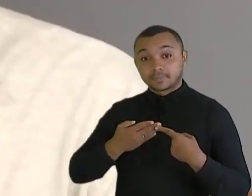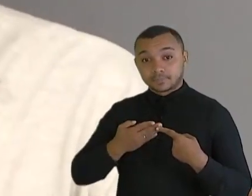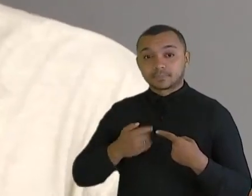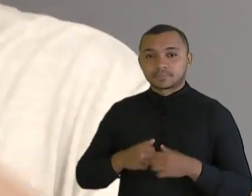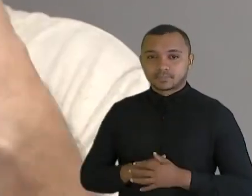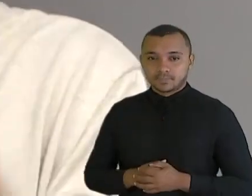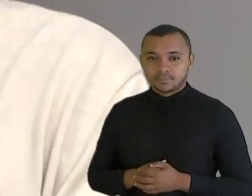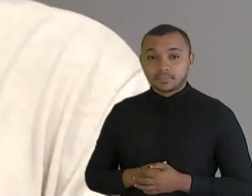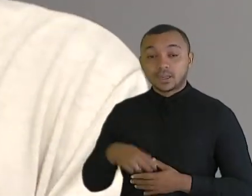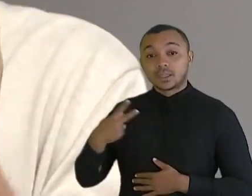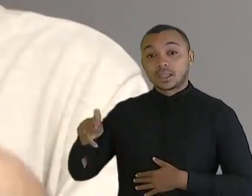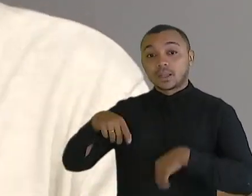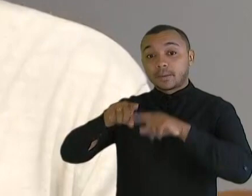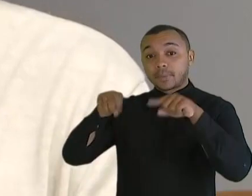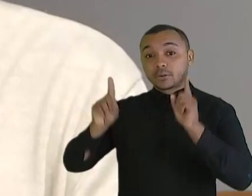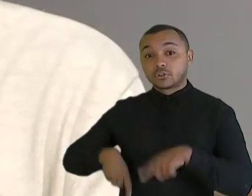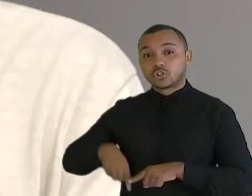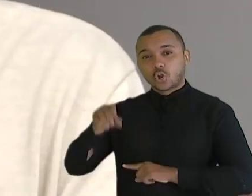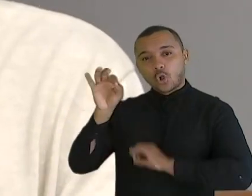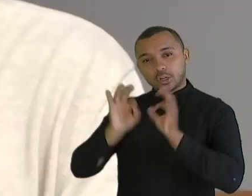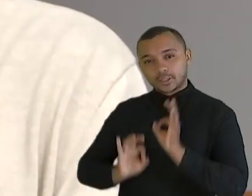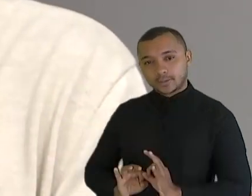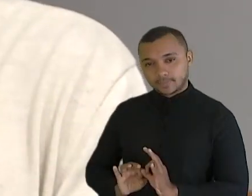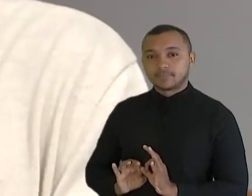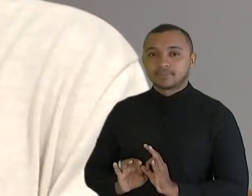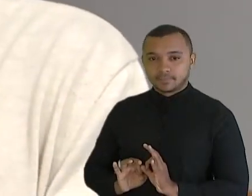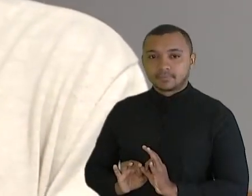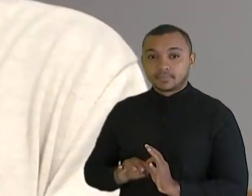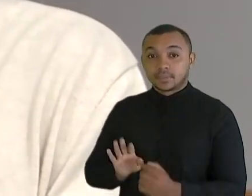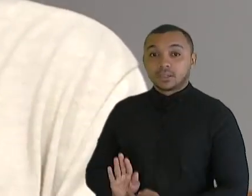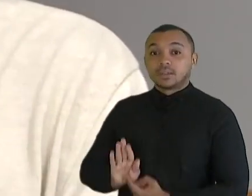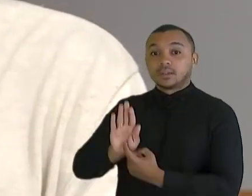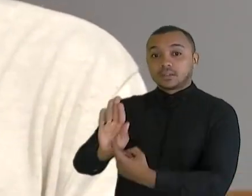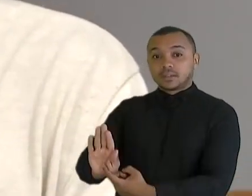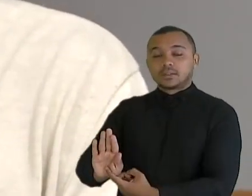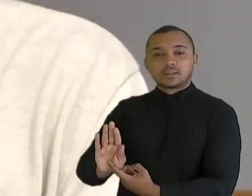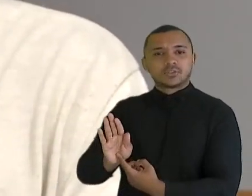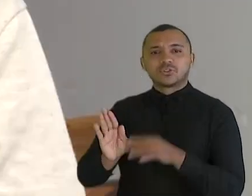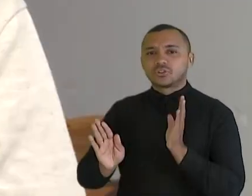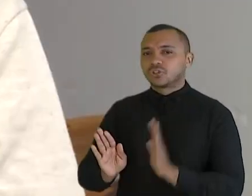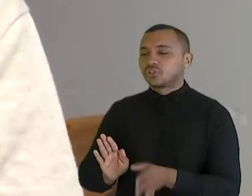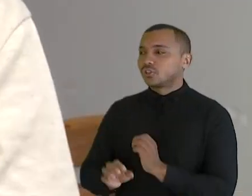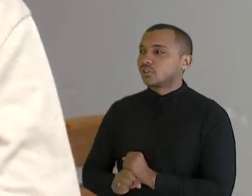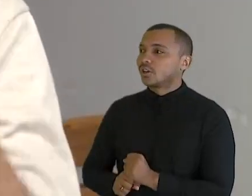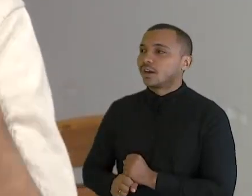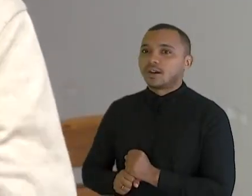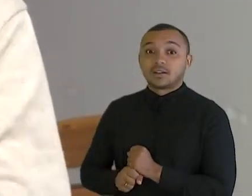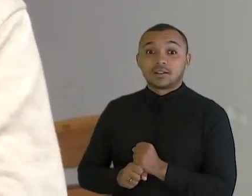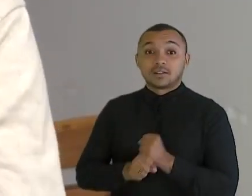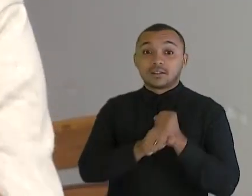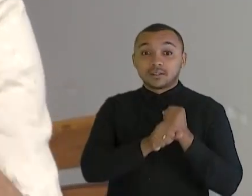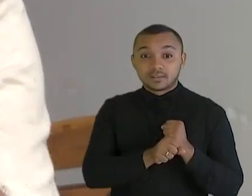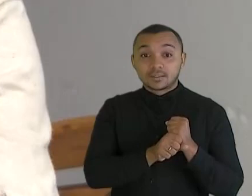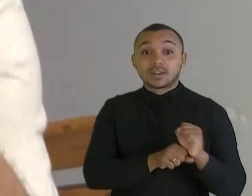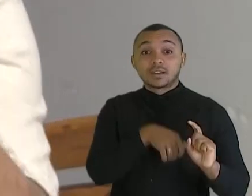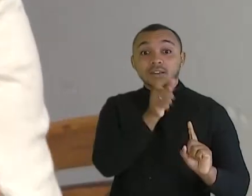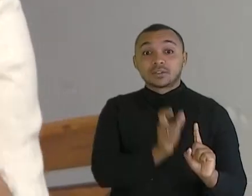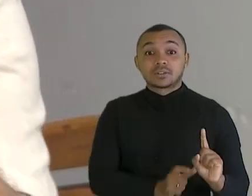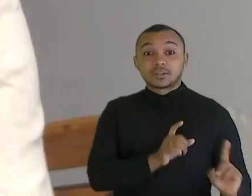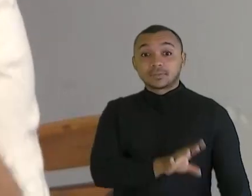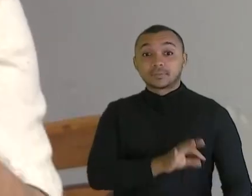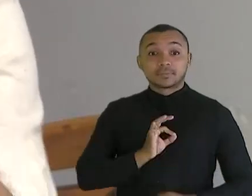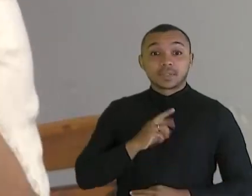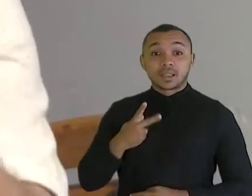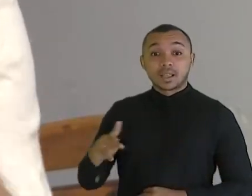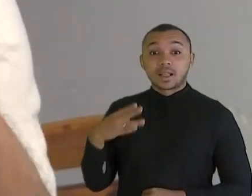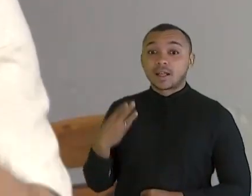grande projeto dele é em cima da Mel, onde ele faz há vários anos, ele cria o personagem dela e ele passa a vida